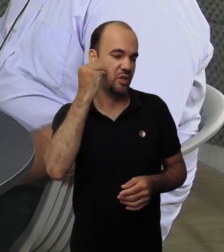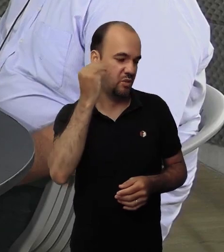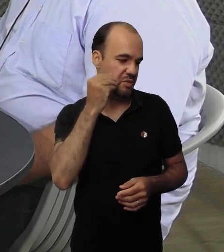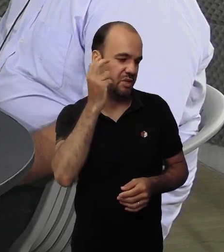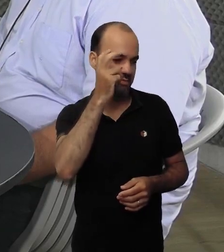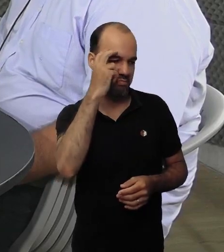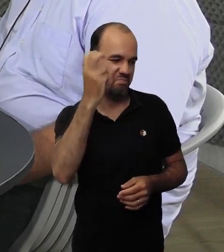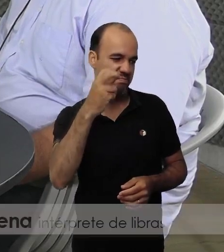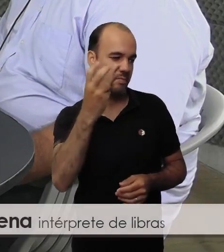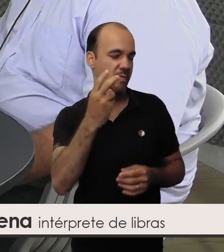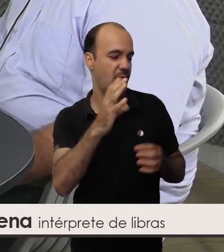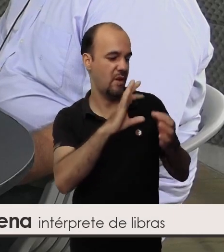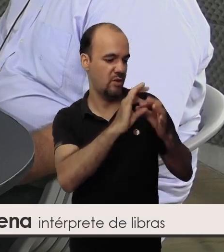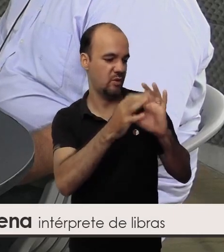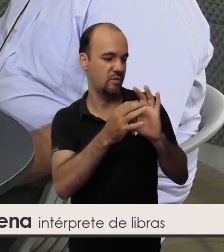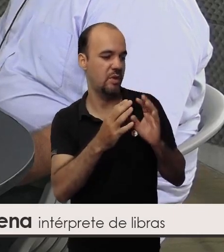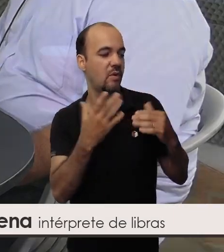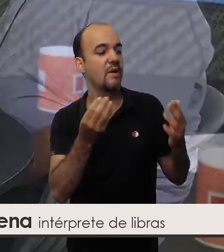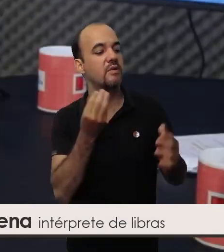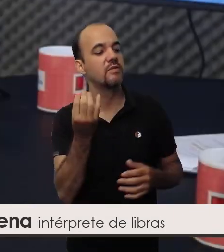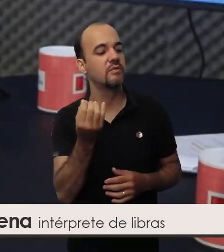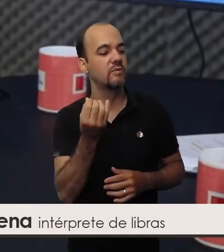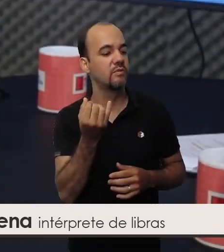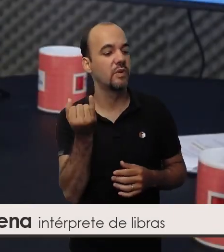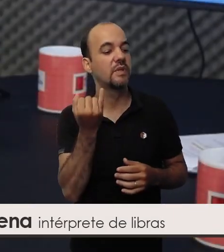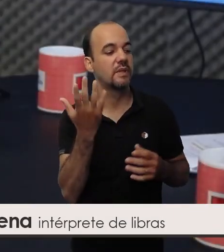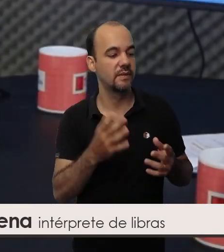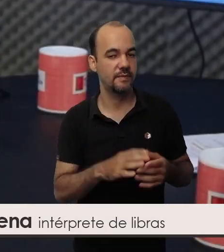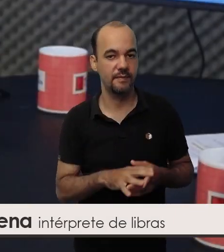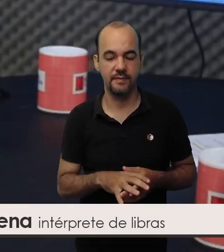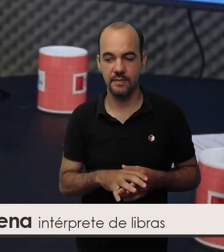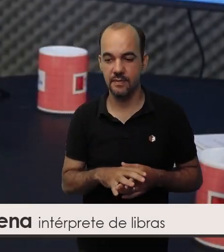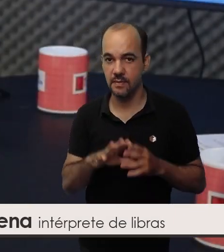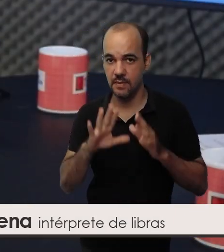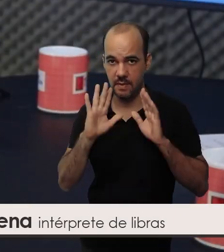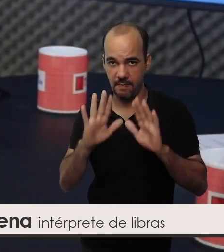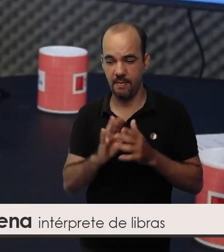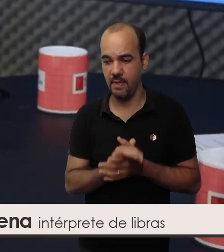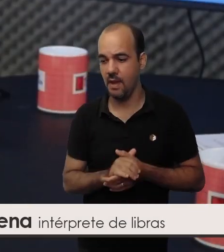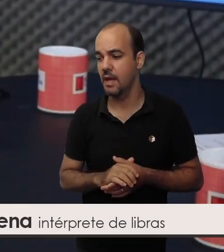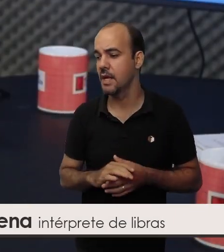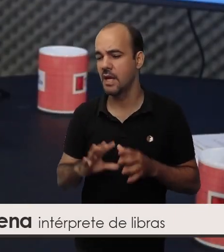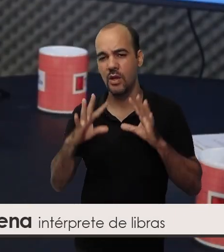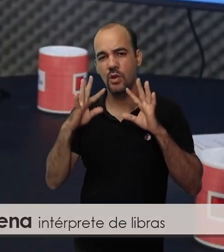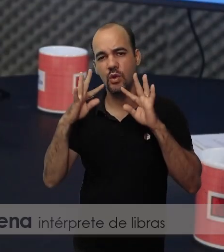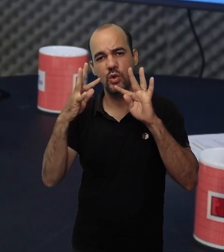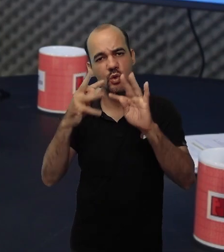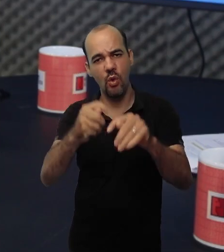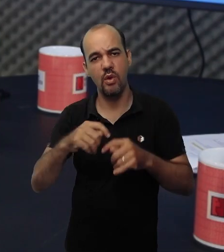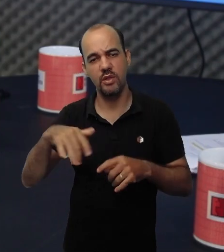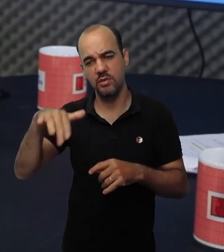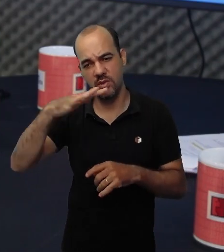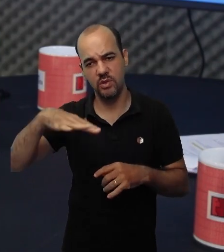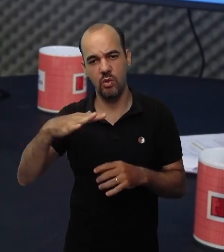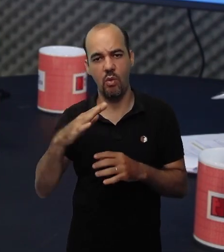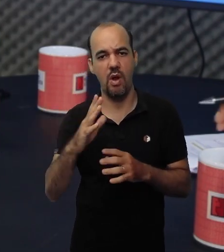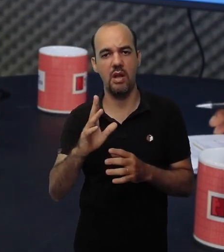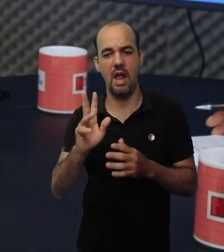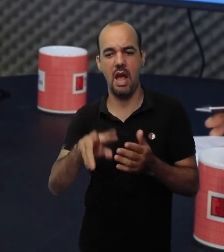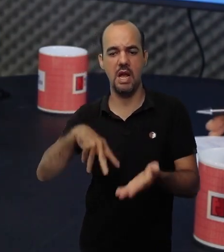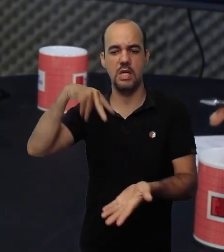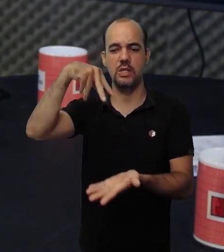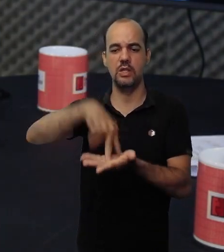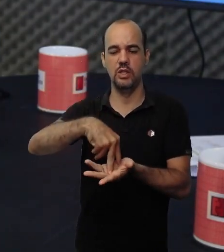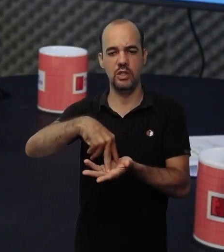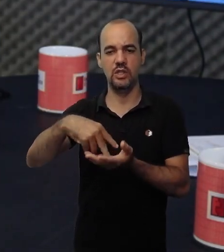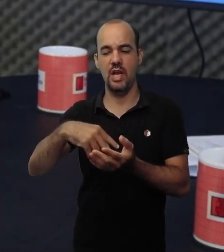essa vivência? Eu acho que todo mundo quer ser visto. No fim das contas, todo mundo quer ser visto. Todo mundo quer saber, quer mostrar